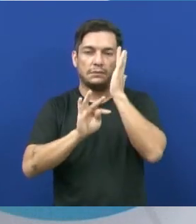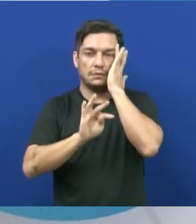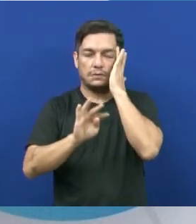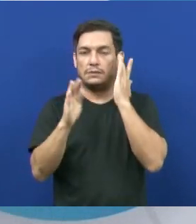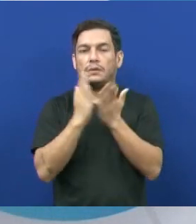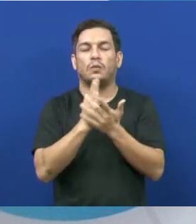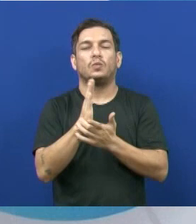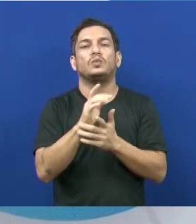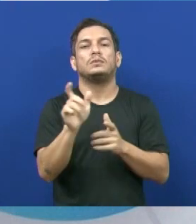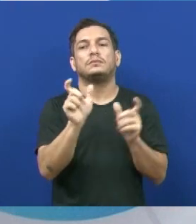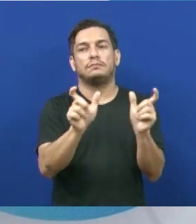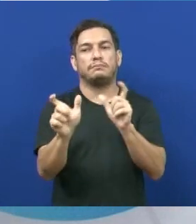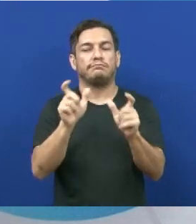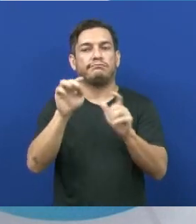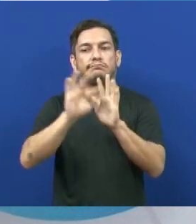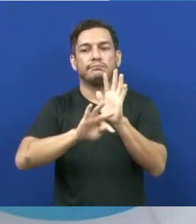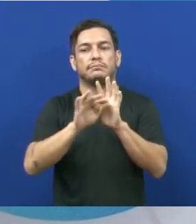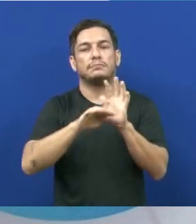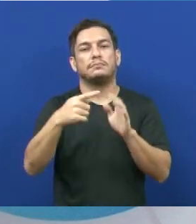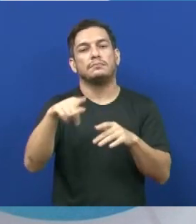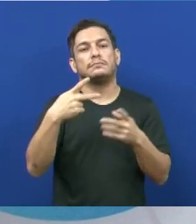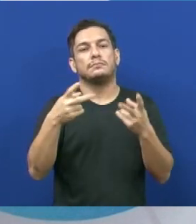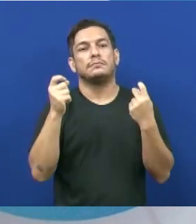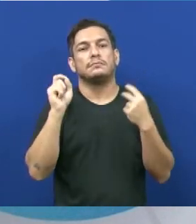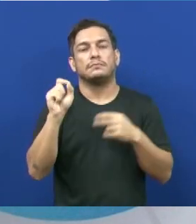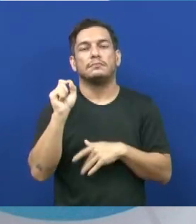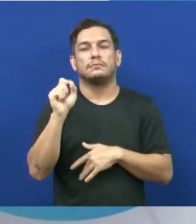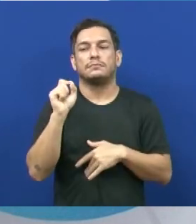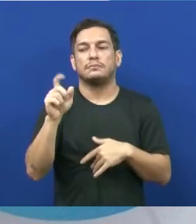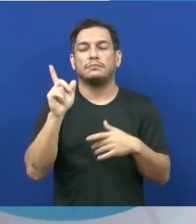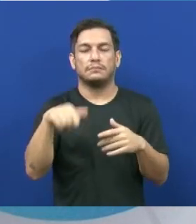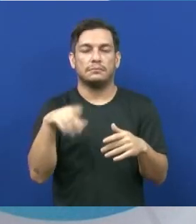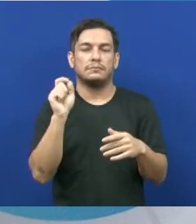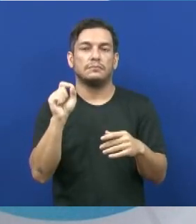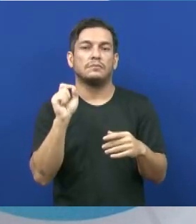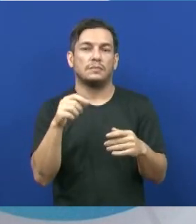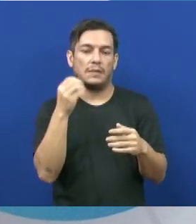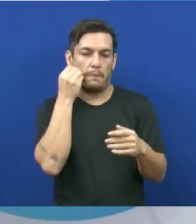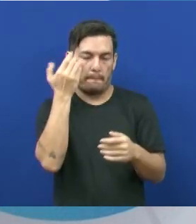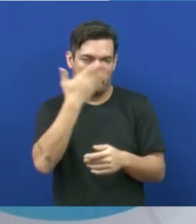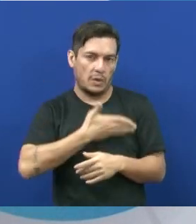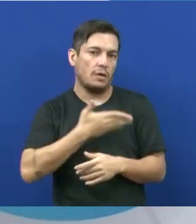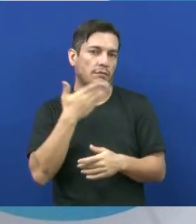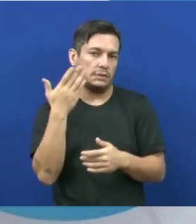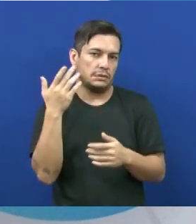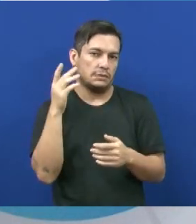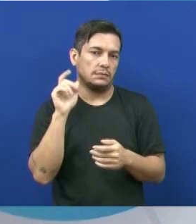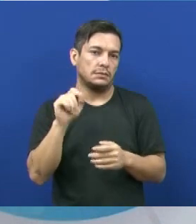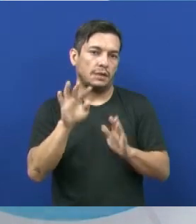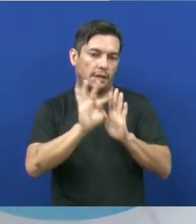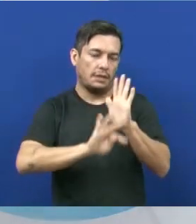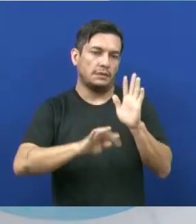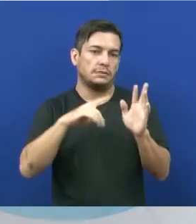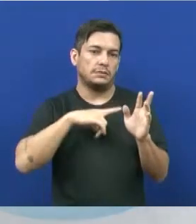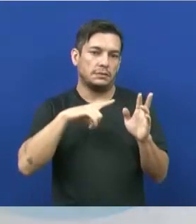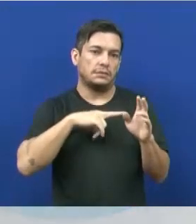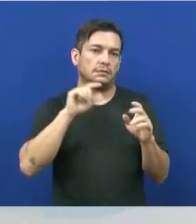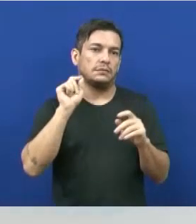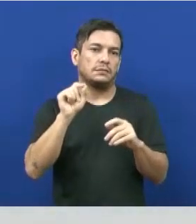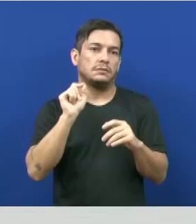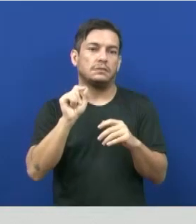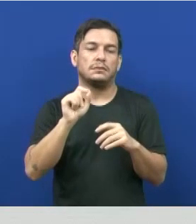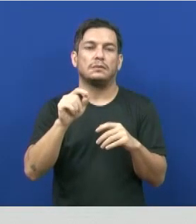alguns elementos lá no texto que vocês podem perceber são marcas desse provas disso do texto vocês podem